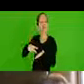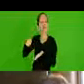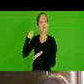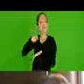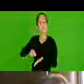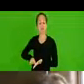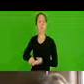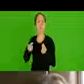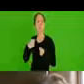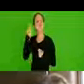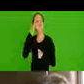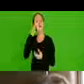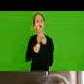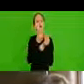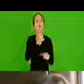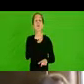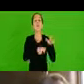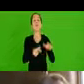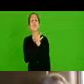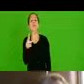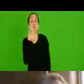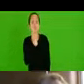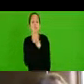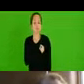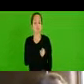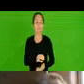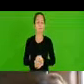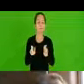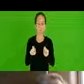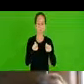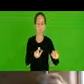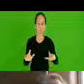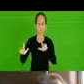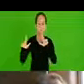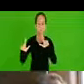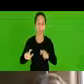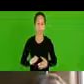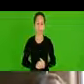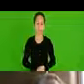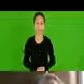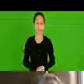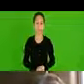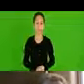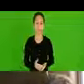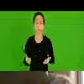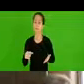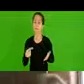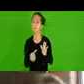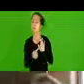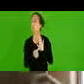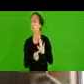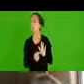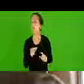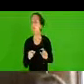contextos de vida. Pode passar? Então, o que nós temos? A Marli André, que